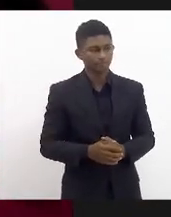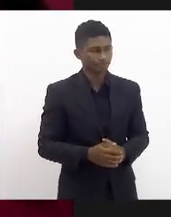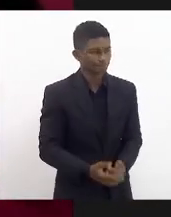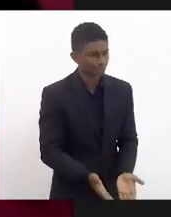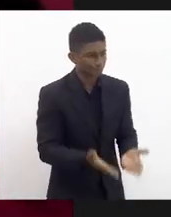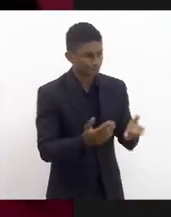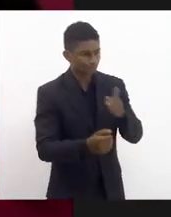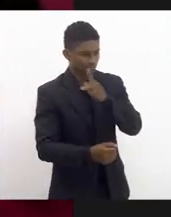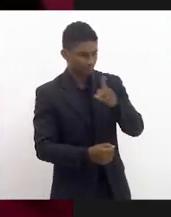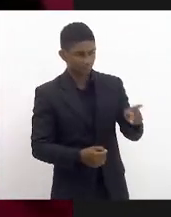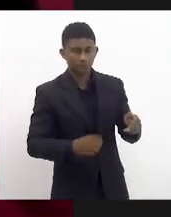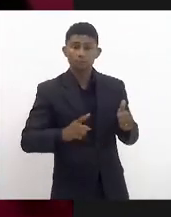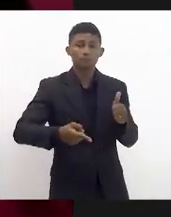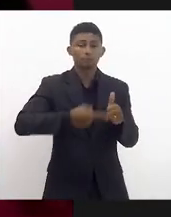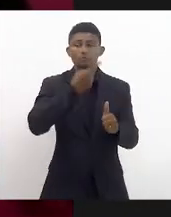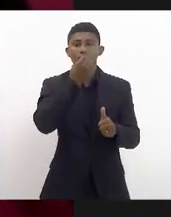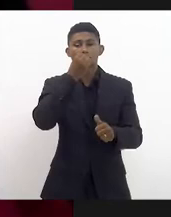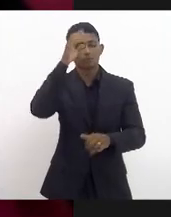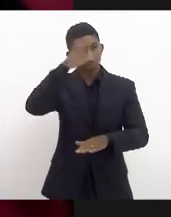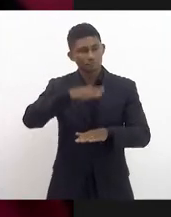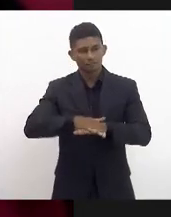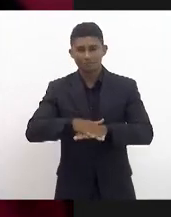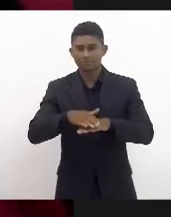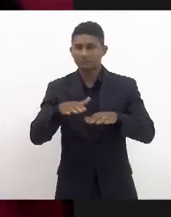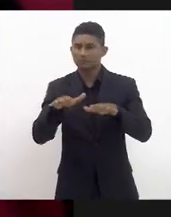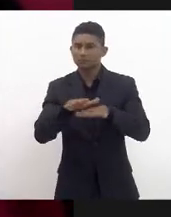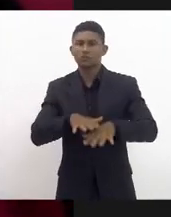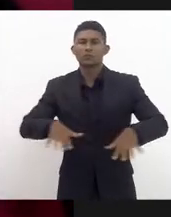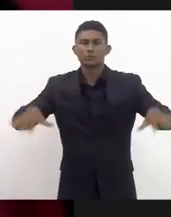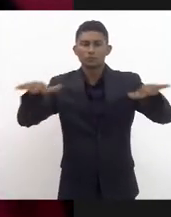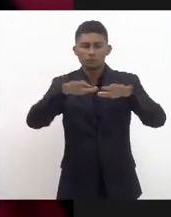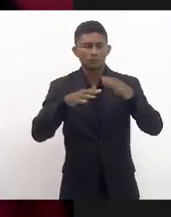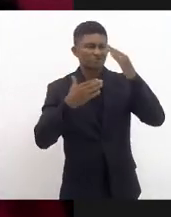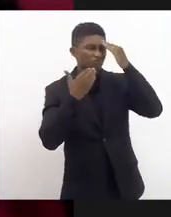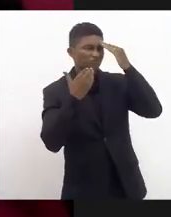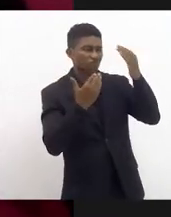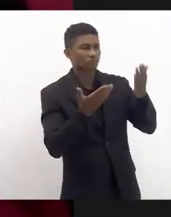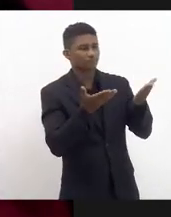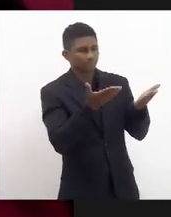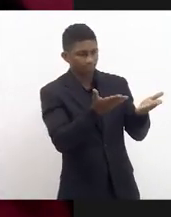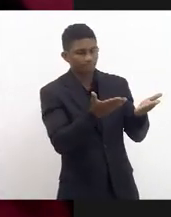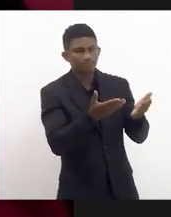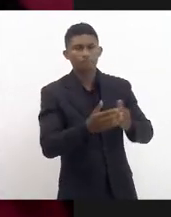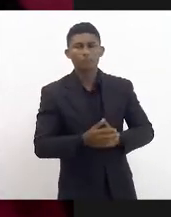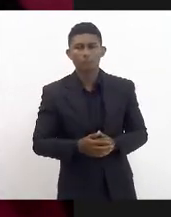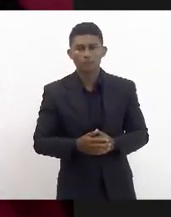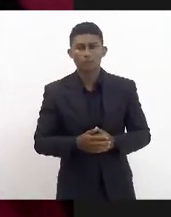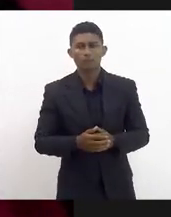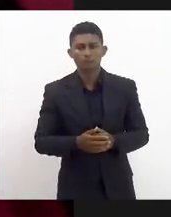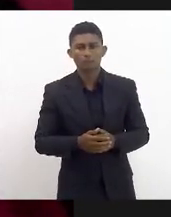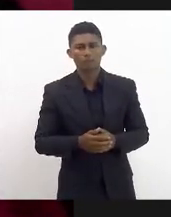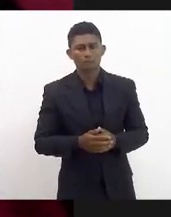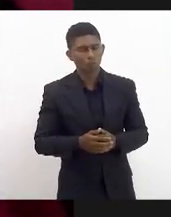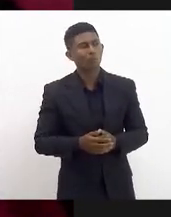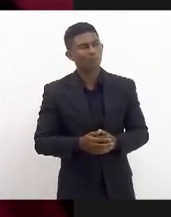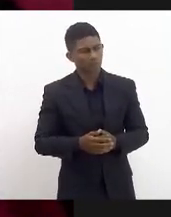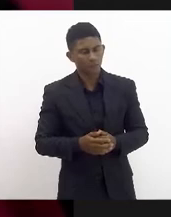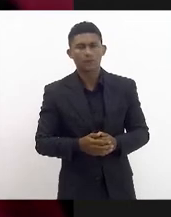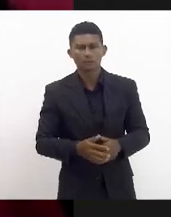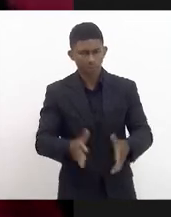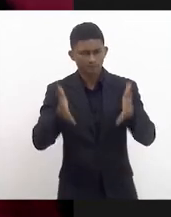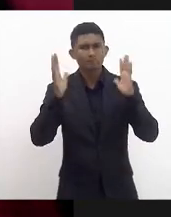Presidente, primeiro, boa tarde a todos e todas que nos assistem. Agradecer a Vossa Excelência, né? Essa tem sido uma reivindicação